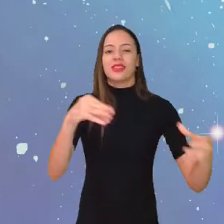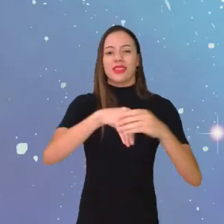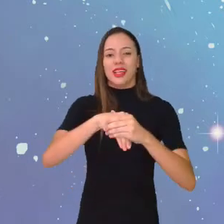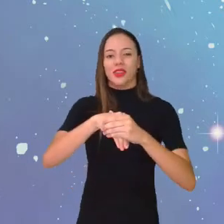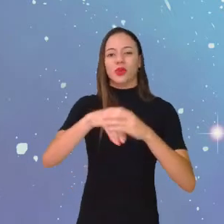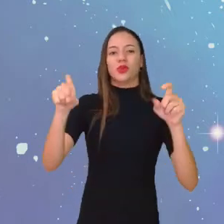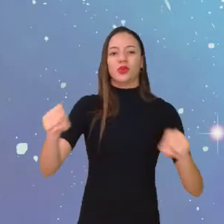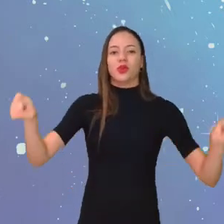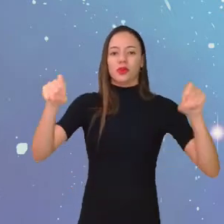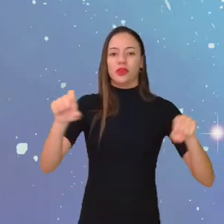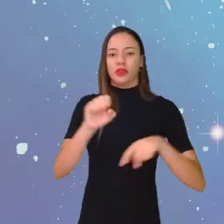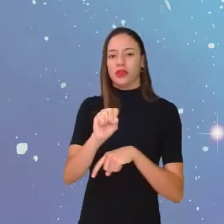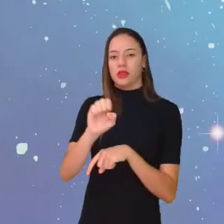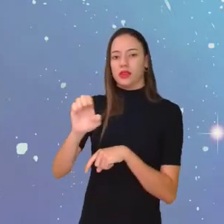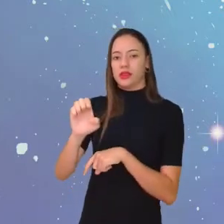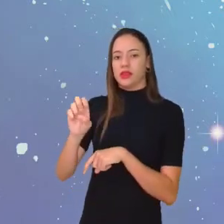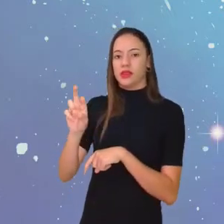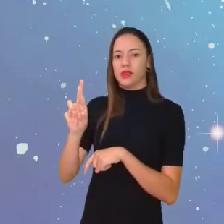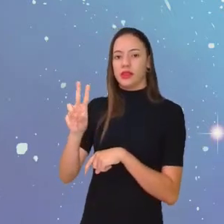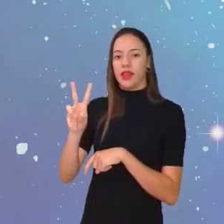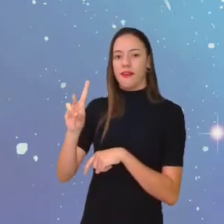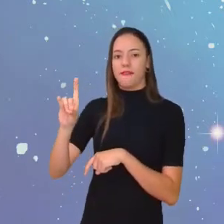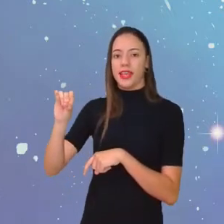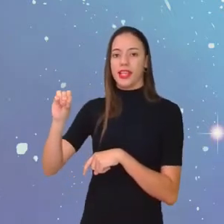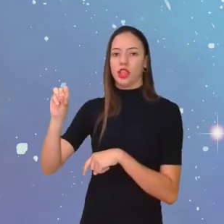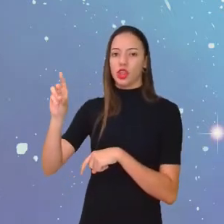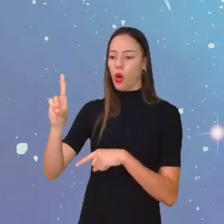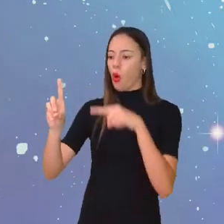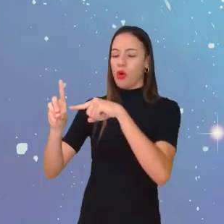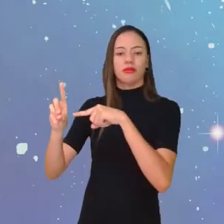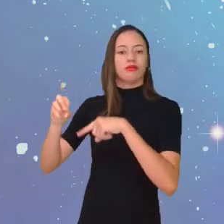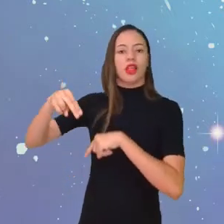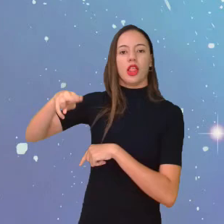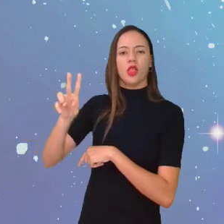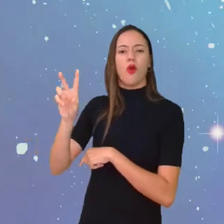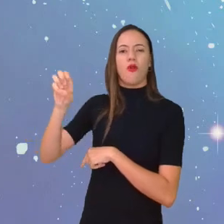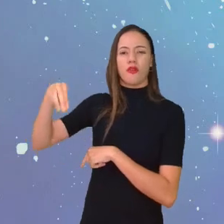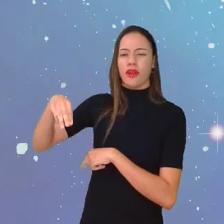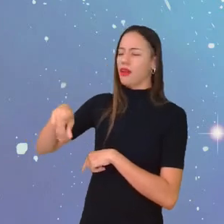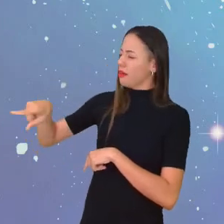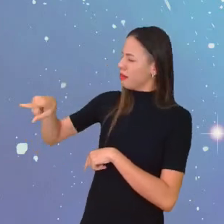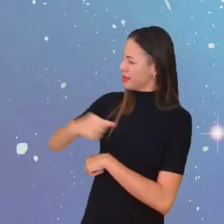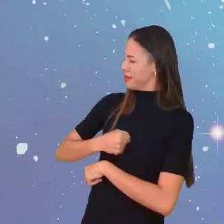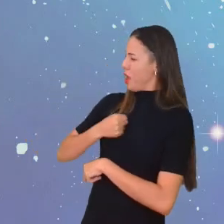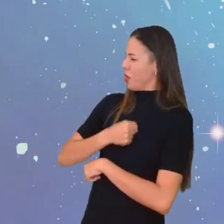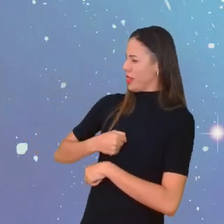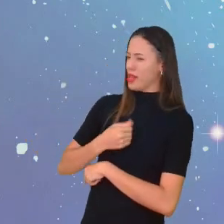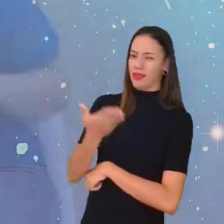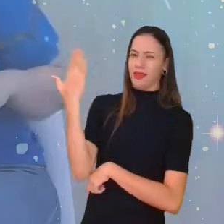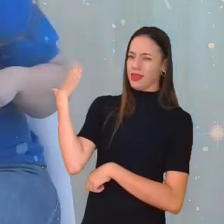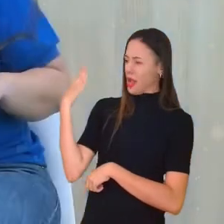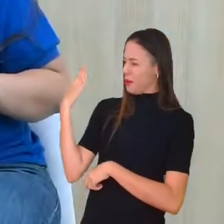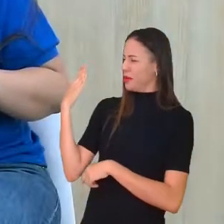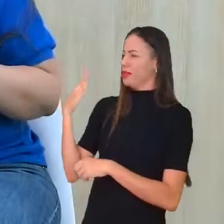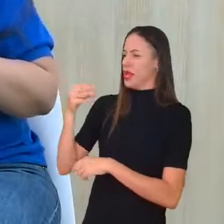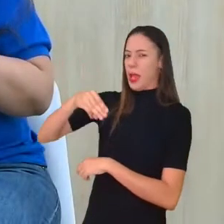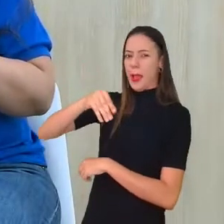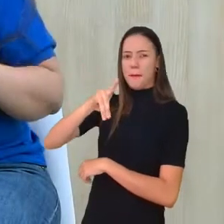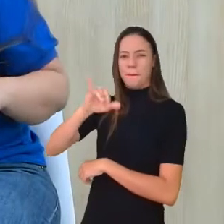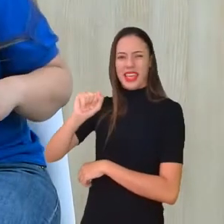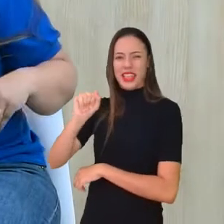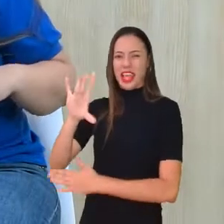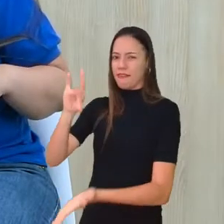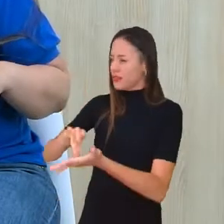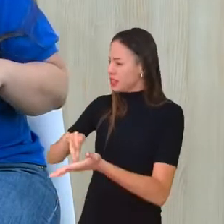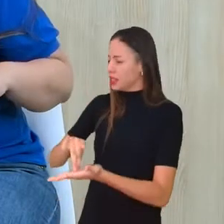seja, morar no que a gente chama de nuvens. Tem saudade de antigamente, Carla, quando era mídia física? De jeito nenhum, minha gente, de jeito nenhum. Hoje em